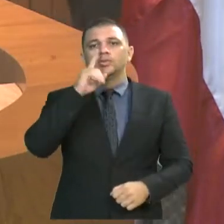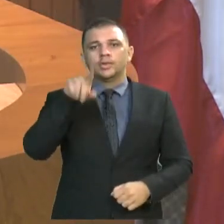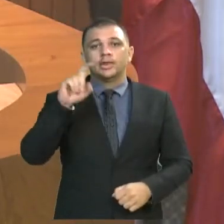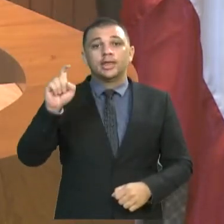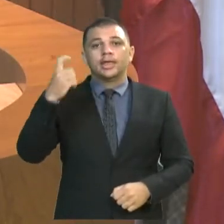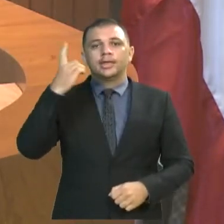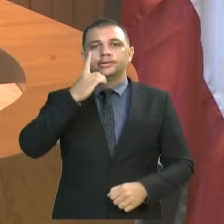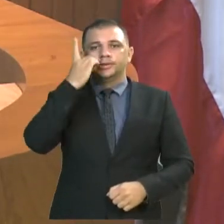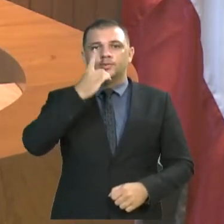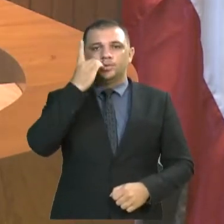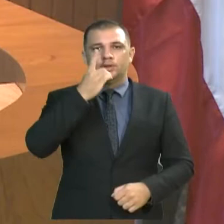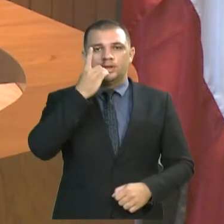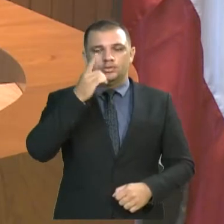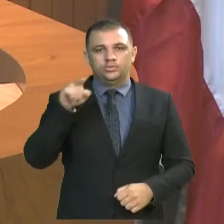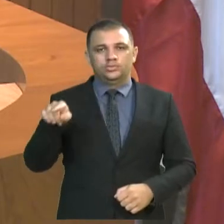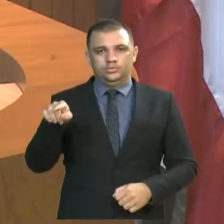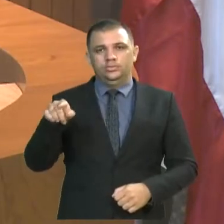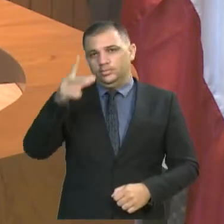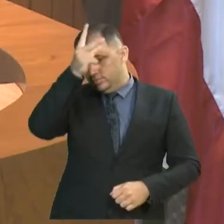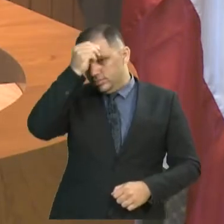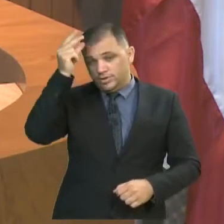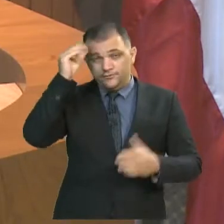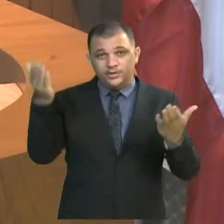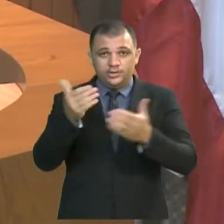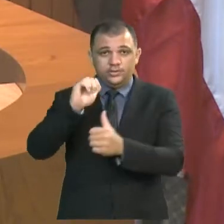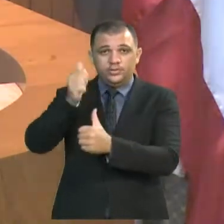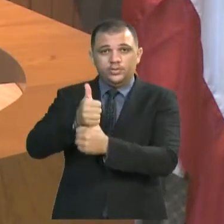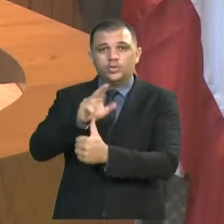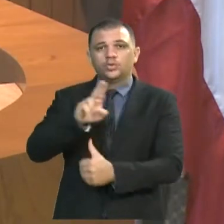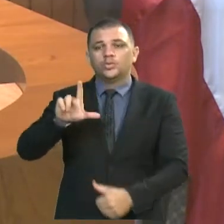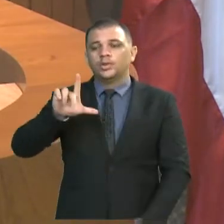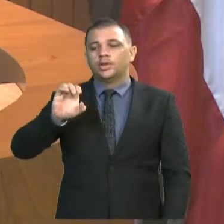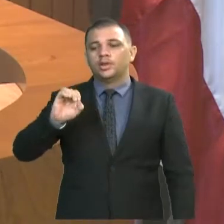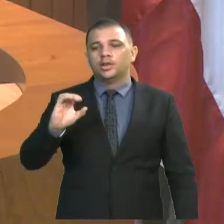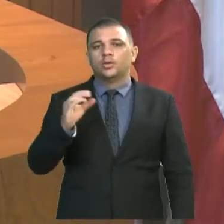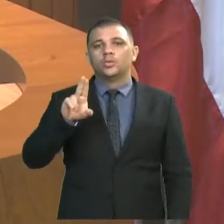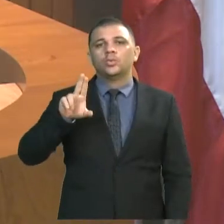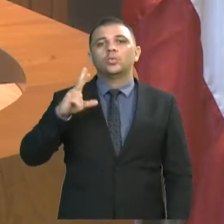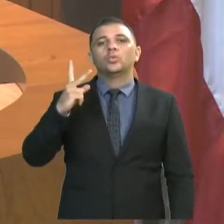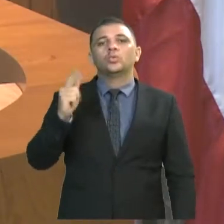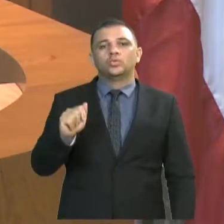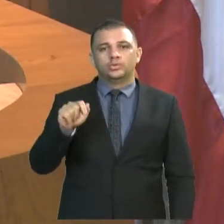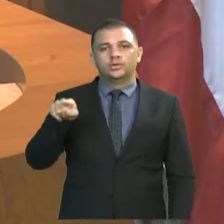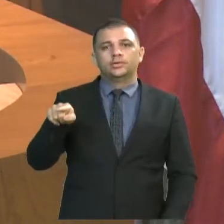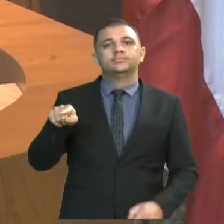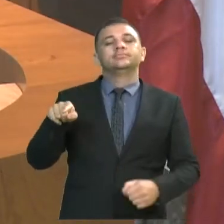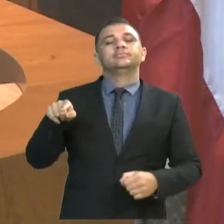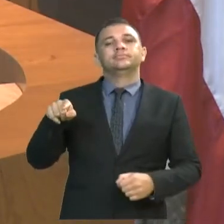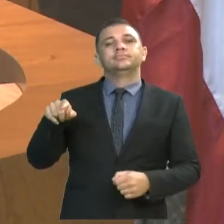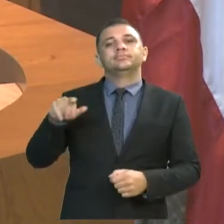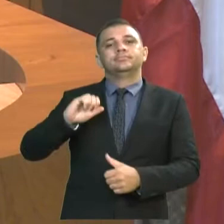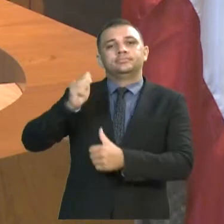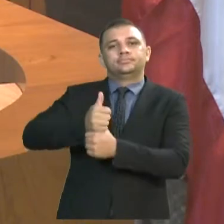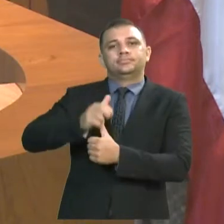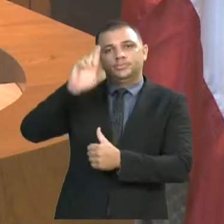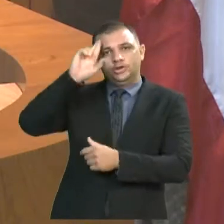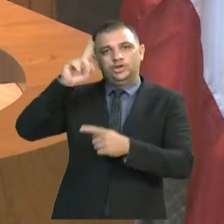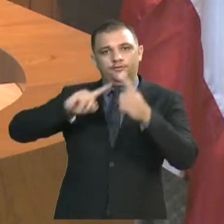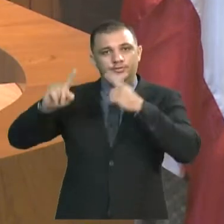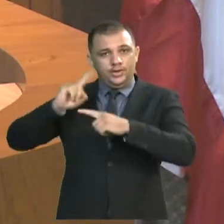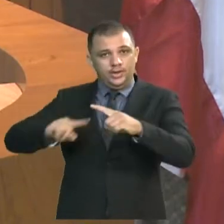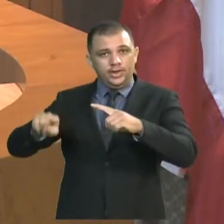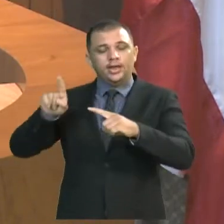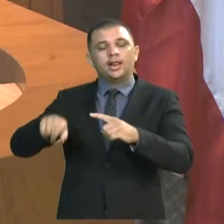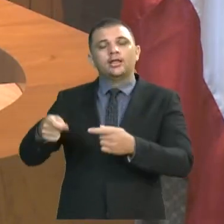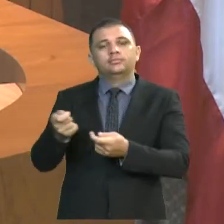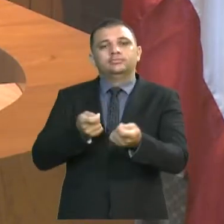muito desenvolvimento, de muito crescimento e, portanto, também de muitos problemas. Uma cidade bem cuidada e